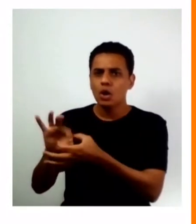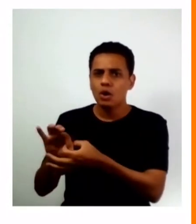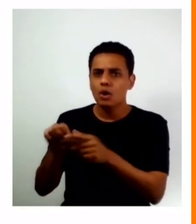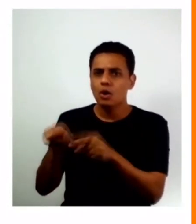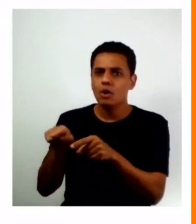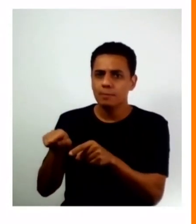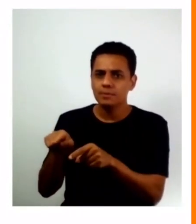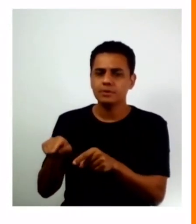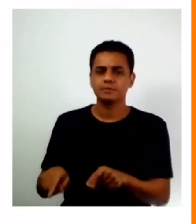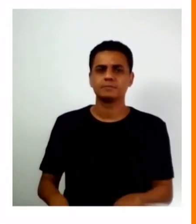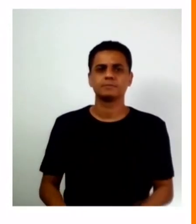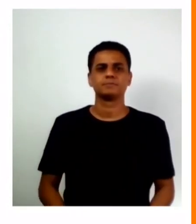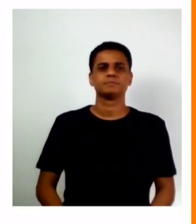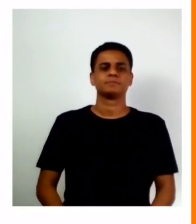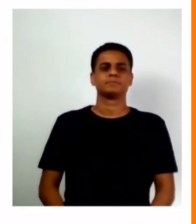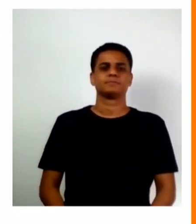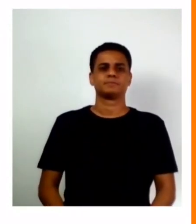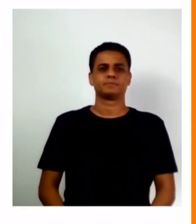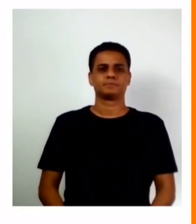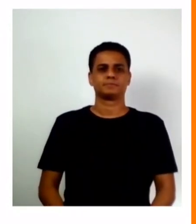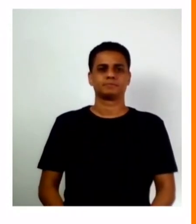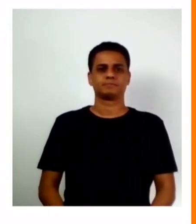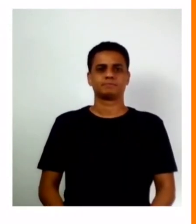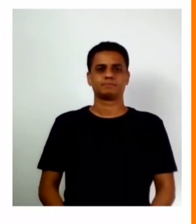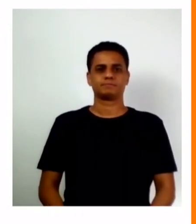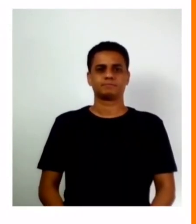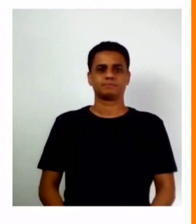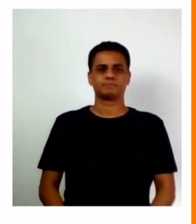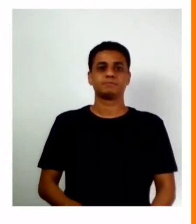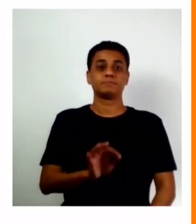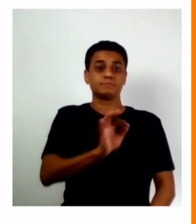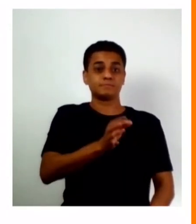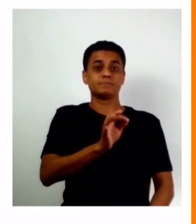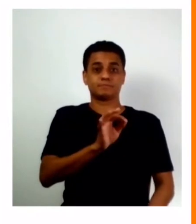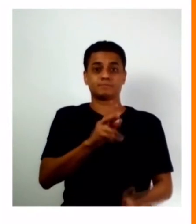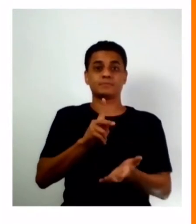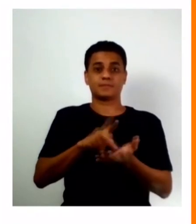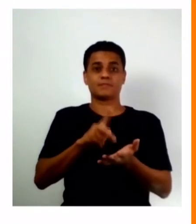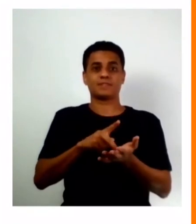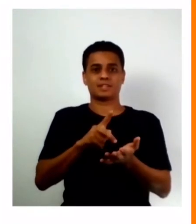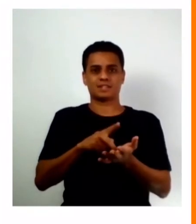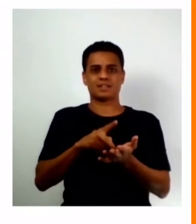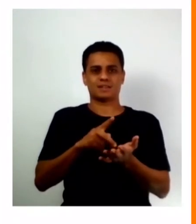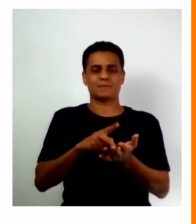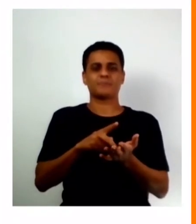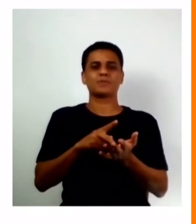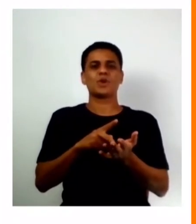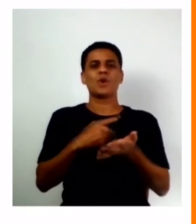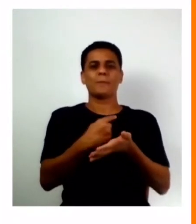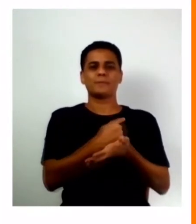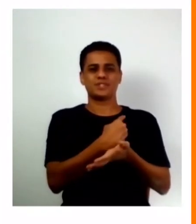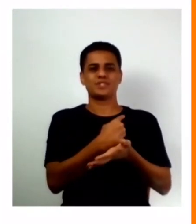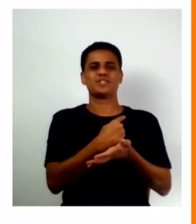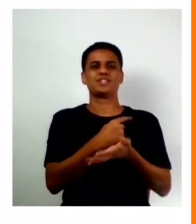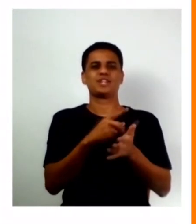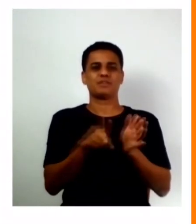Bem, é verdade que os objetivos da agenda 2030